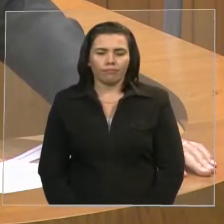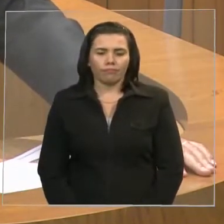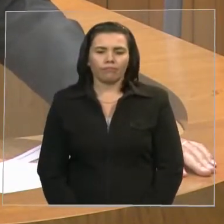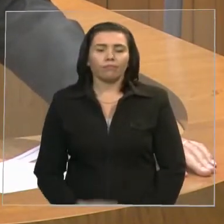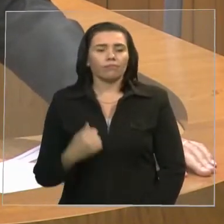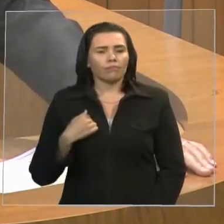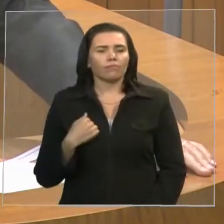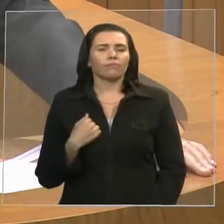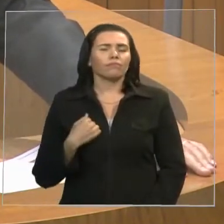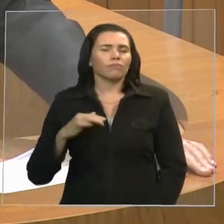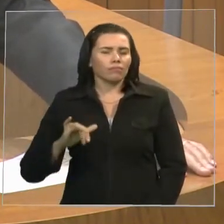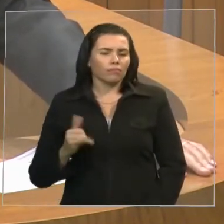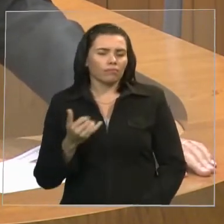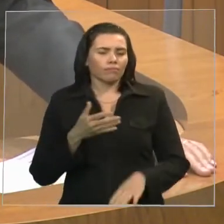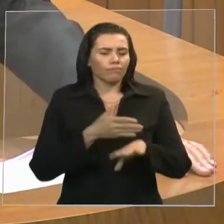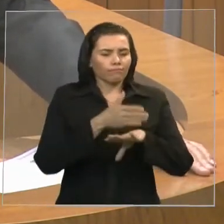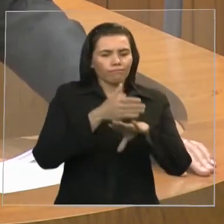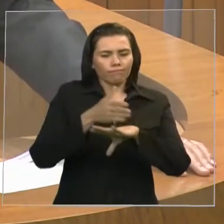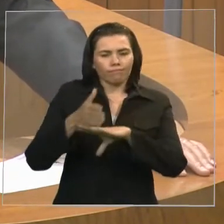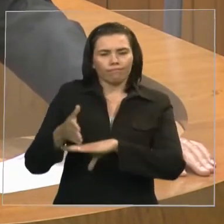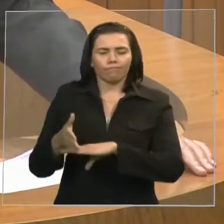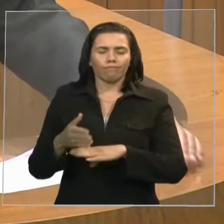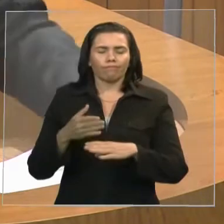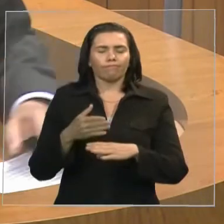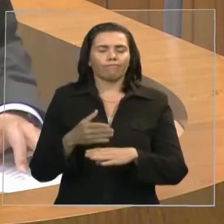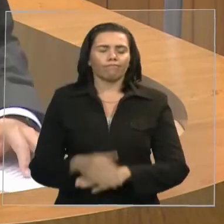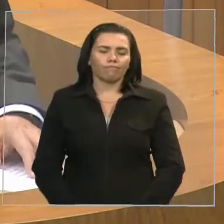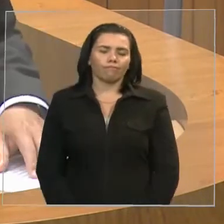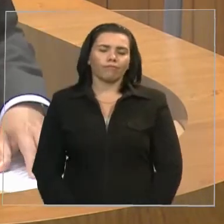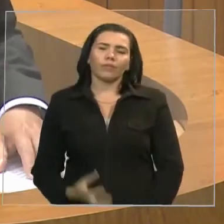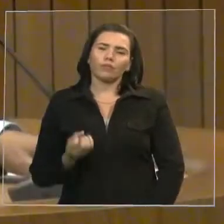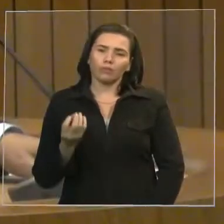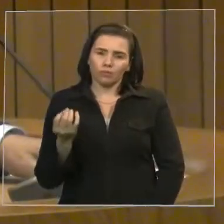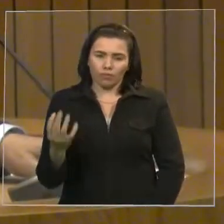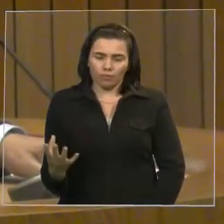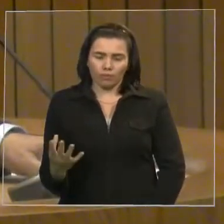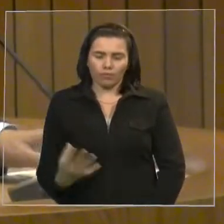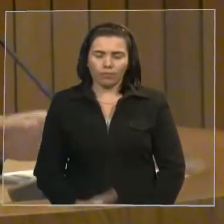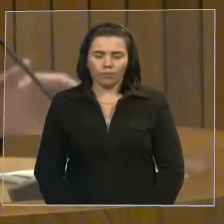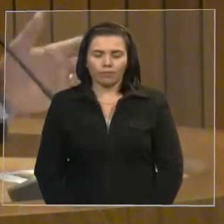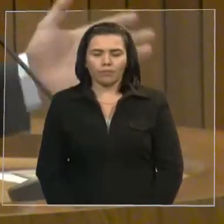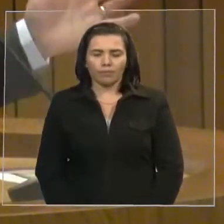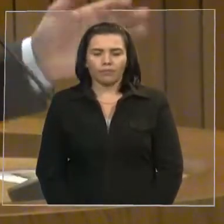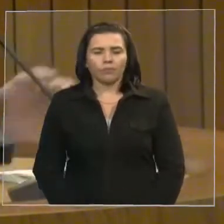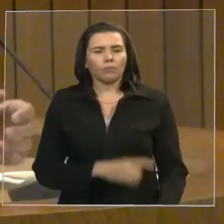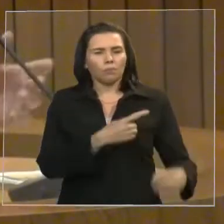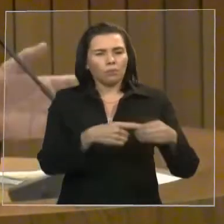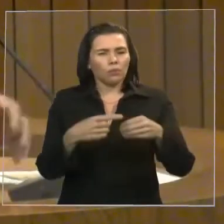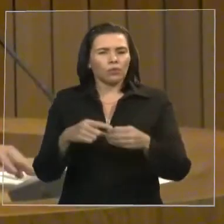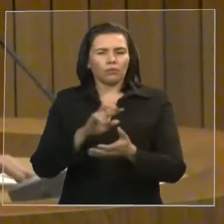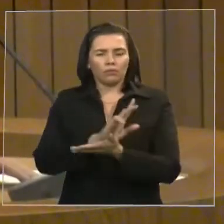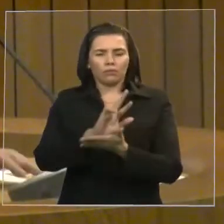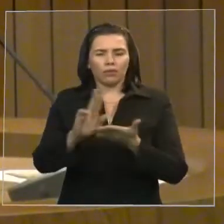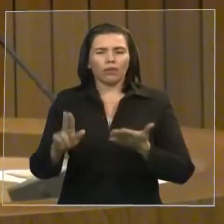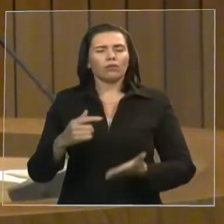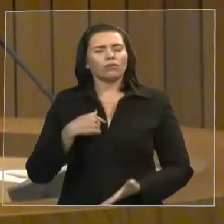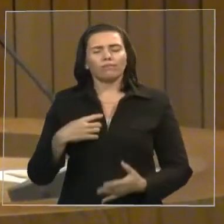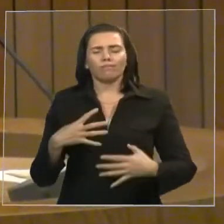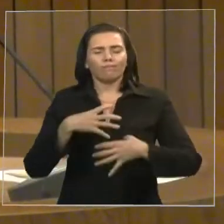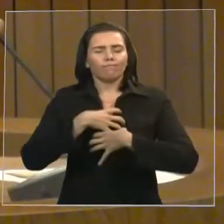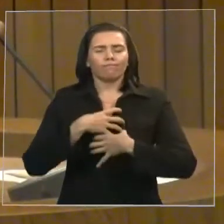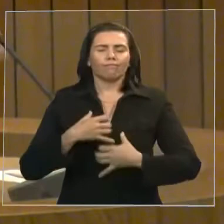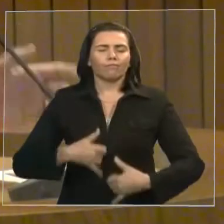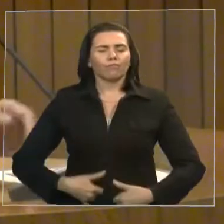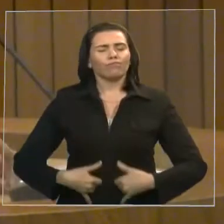vários municípios do estado do Maranhão, municípios esses da qual eu tenho orgulho de dizer que represento aqui nesta